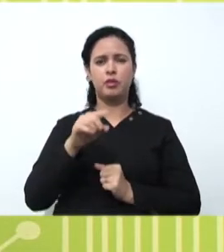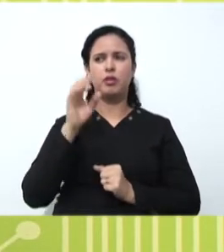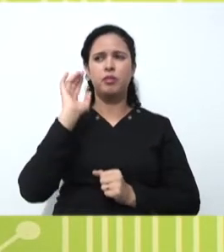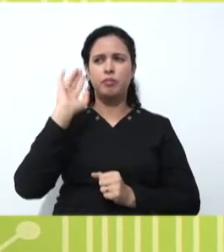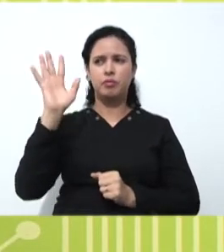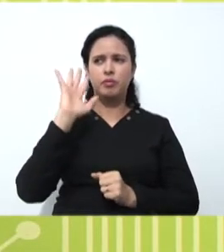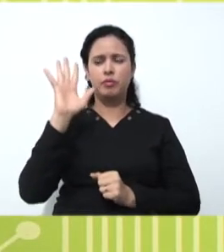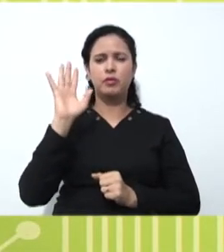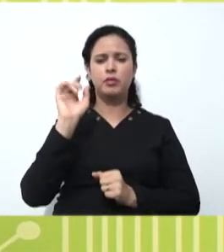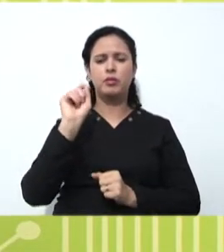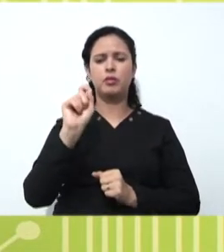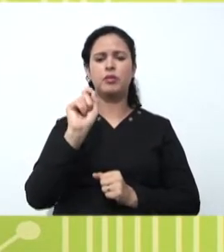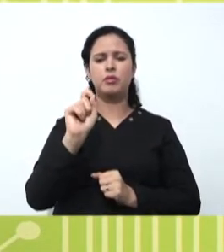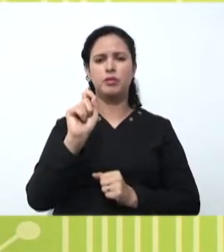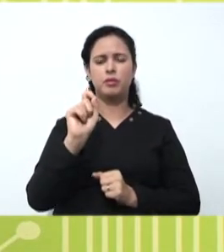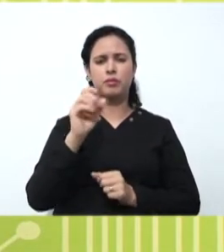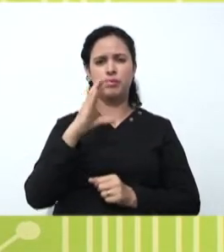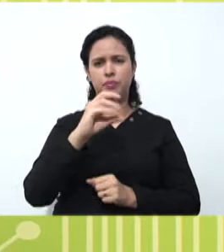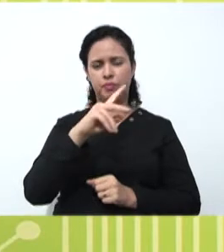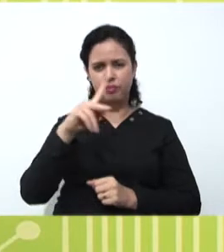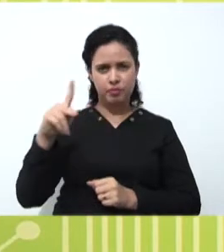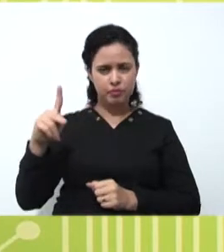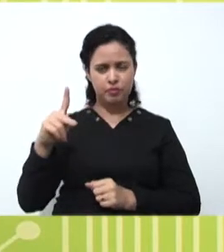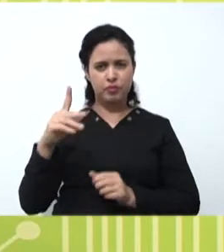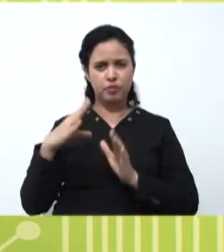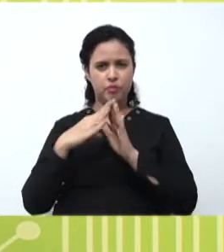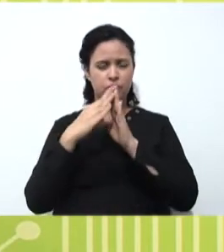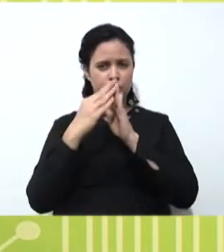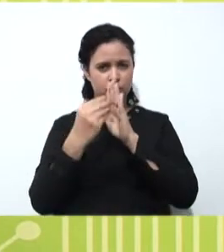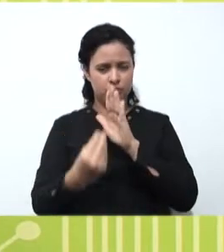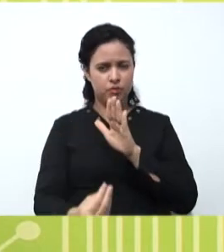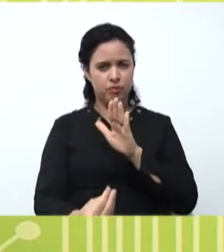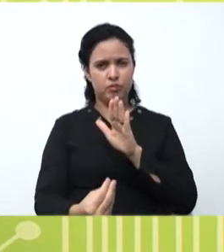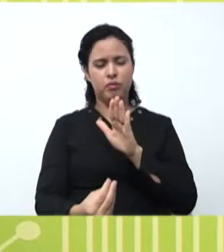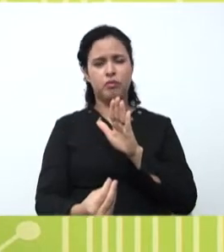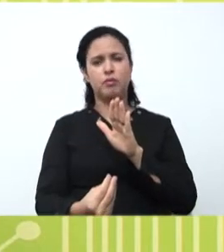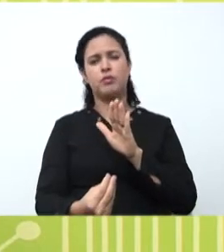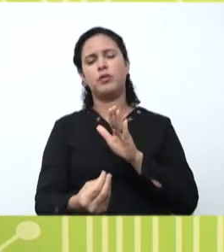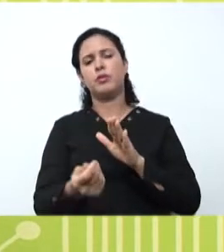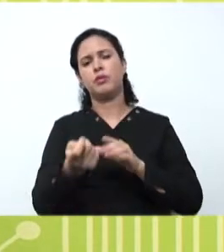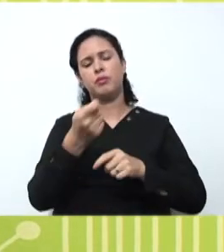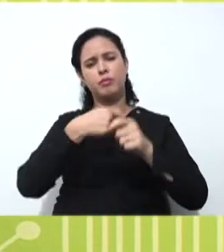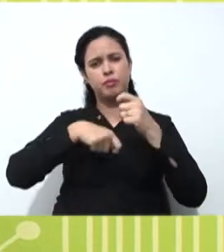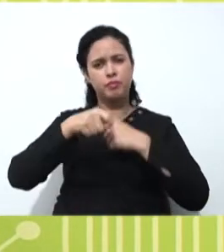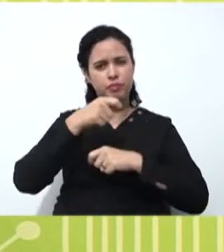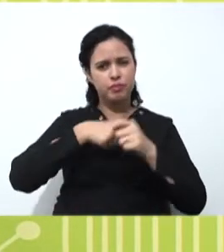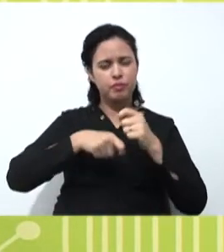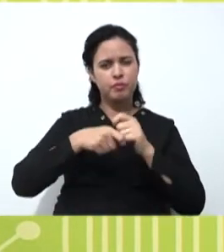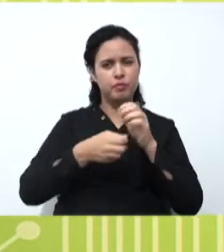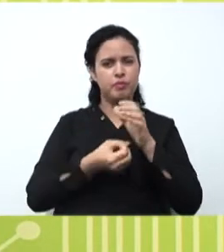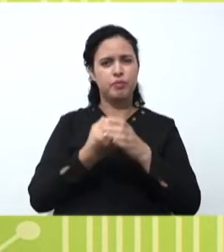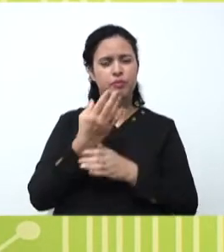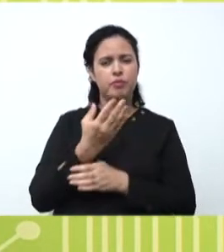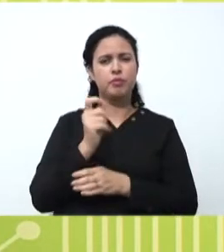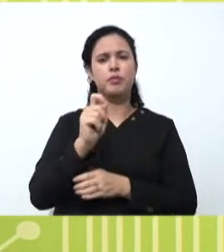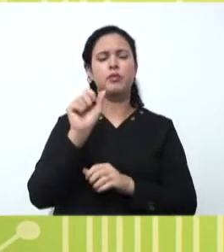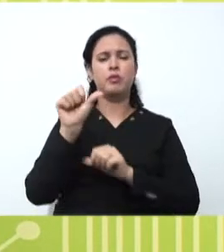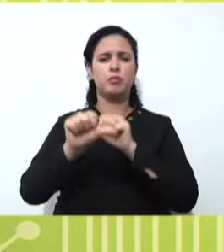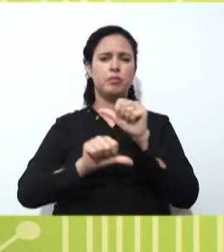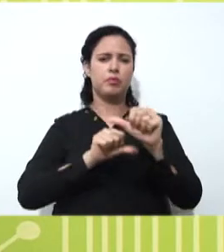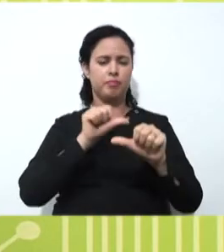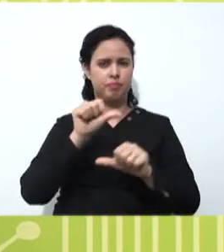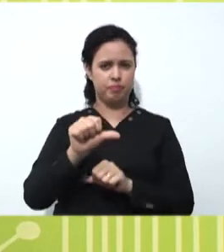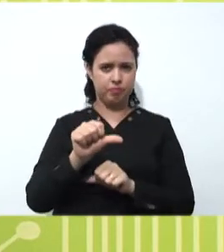refletir que a cooperativa, o modelo de negócio cooperativa, quando surgiu, ele foi uma mudança,